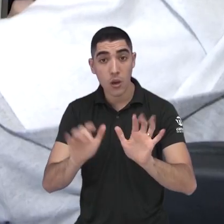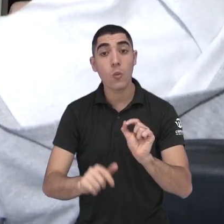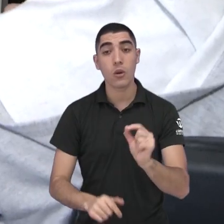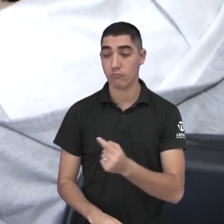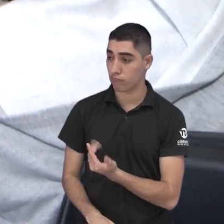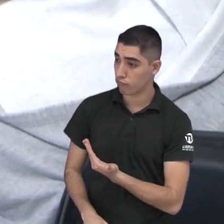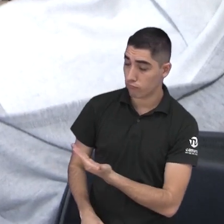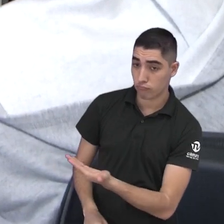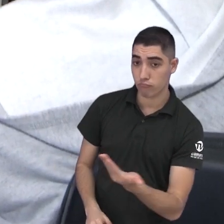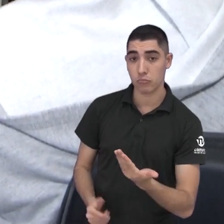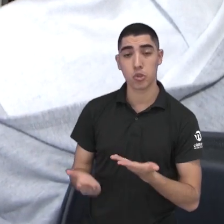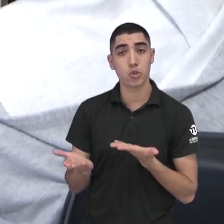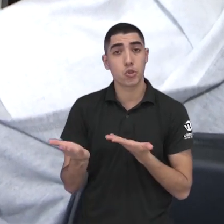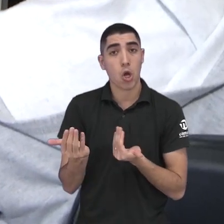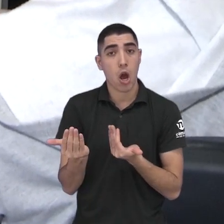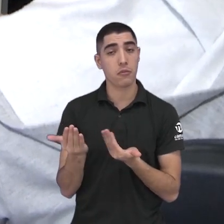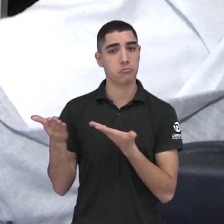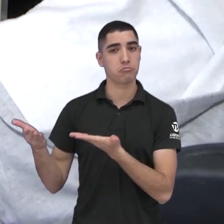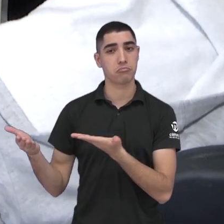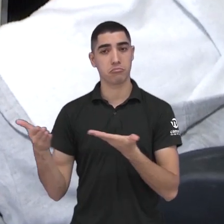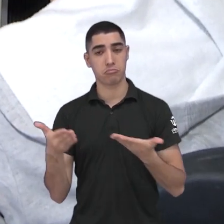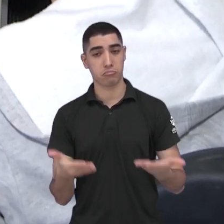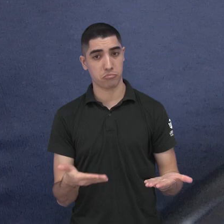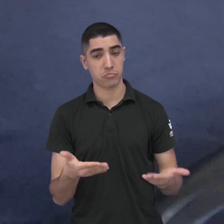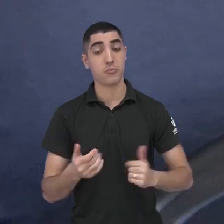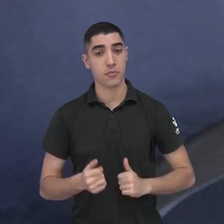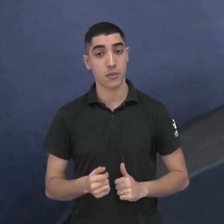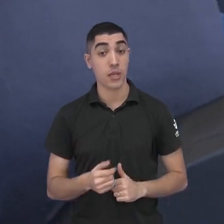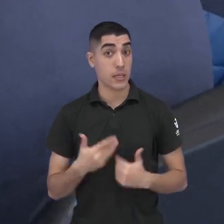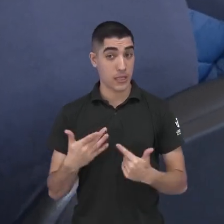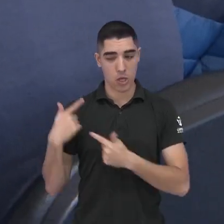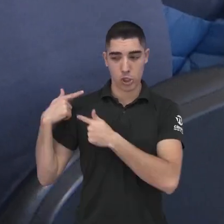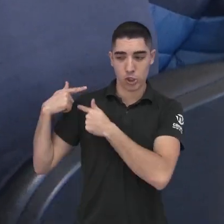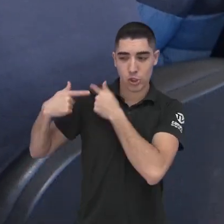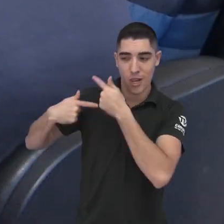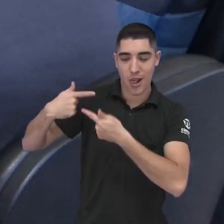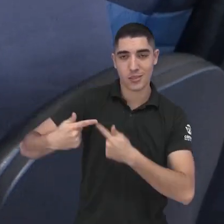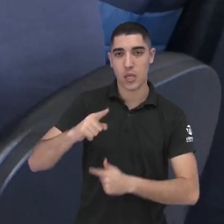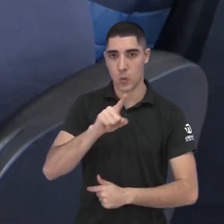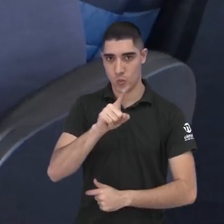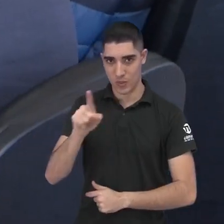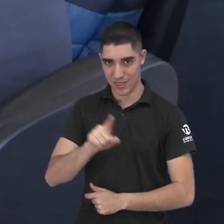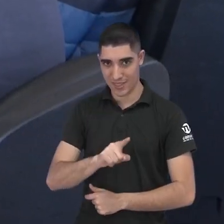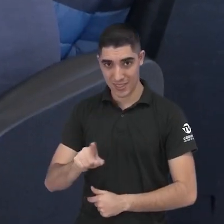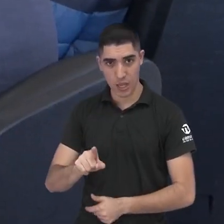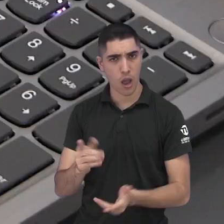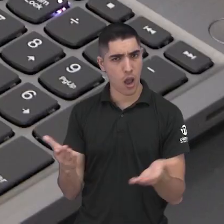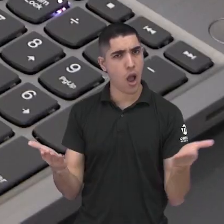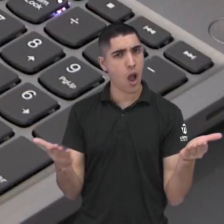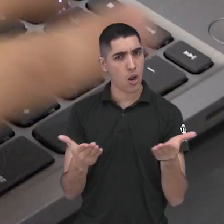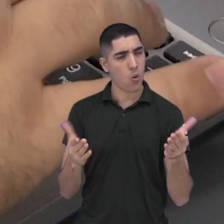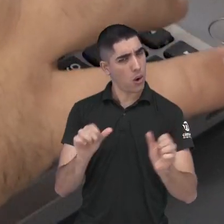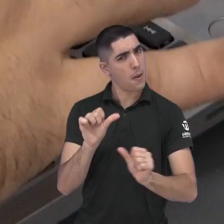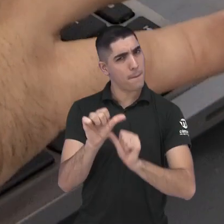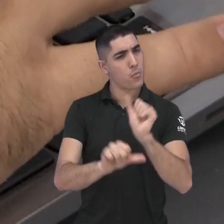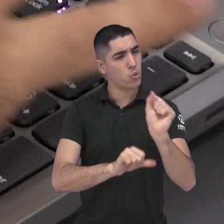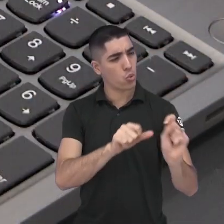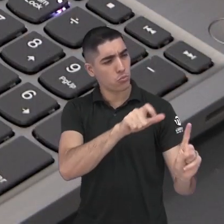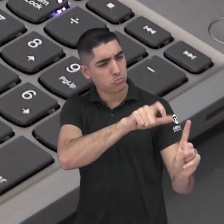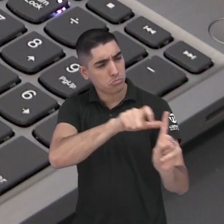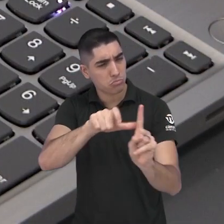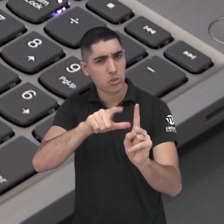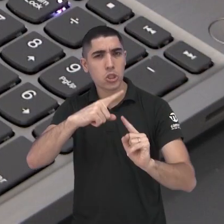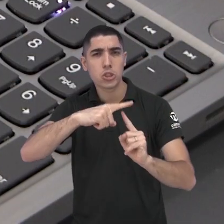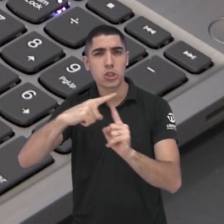digitalização. São os jovens que chegam ao mercado com outras expectativas. A chamada geração Z tem mudado bastante